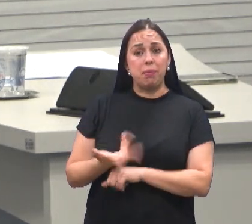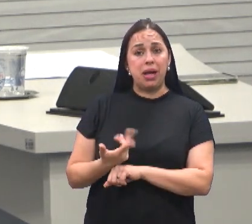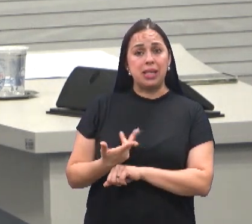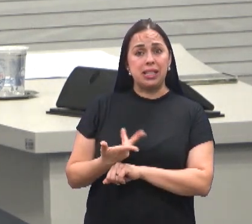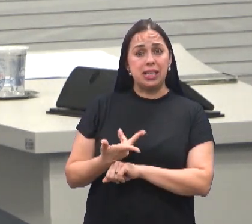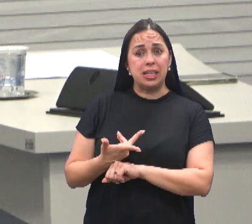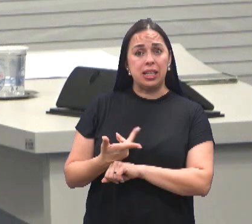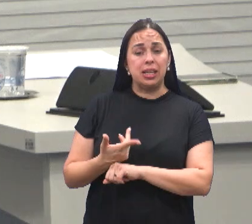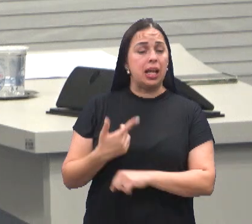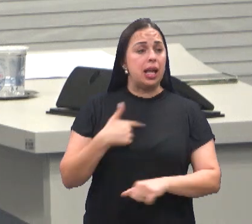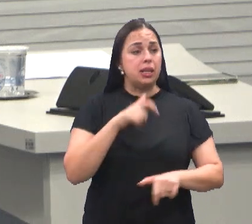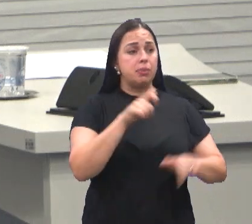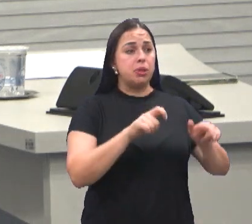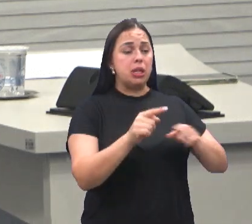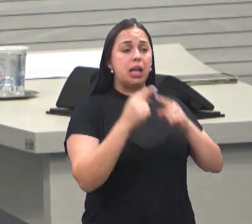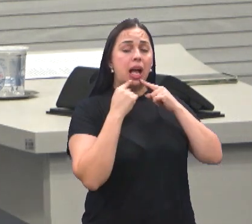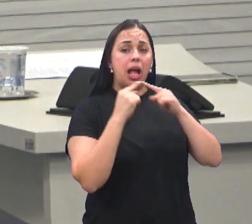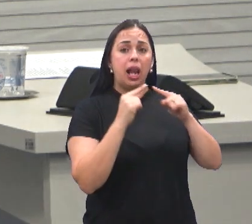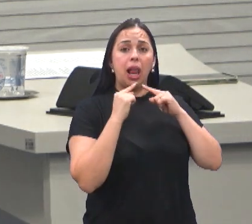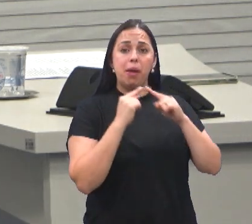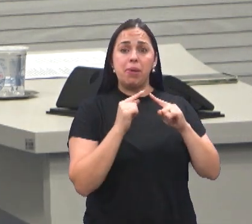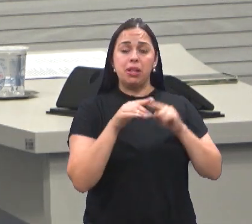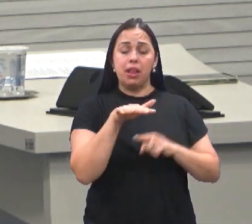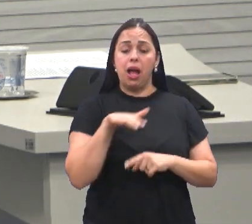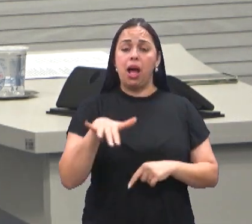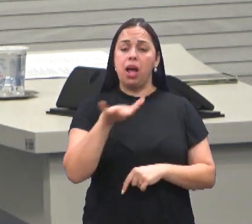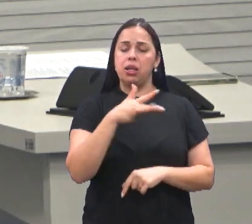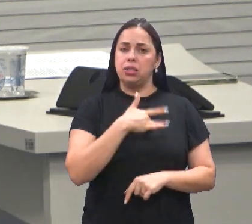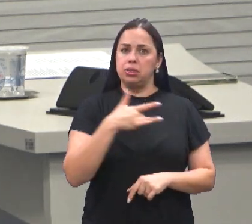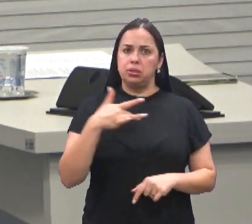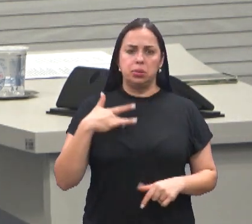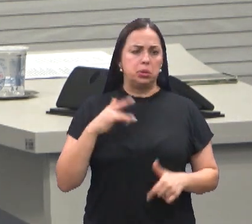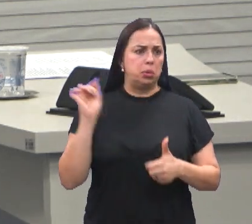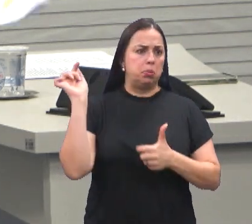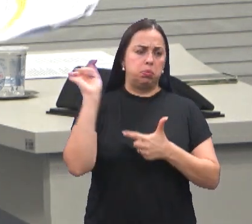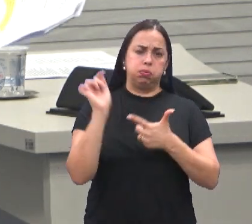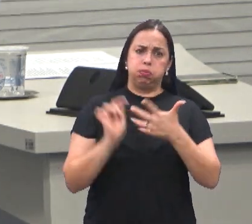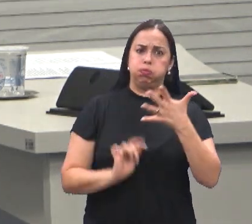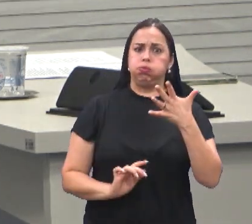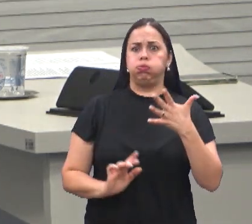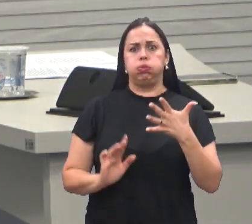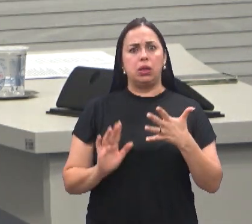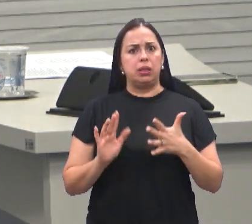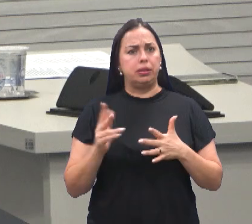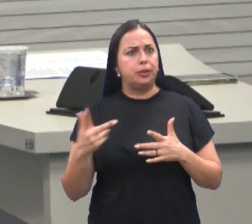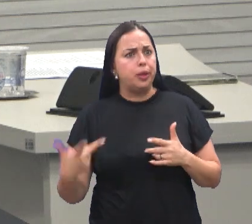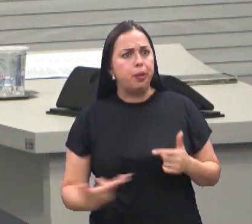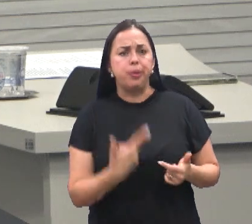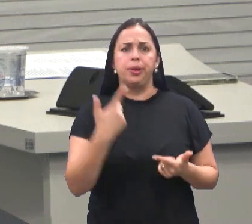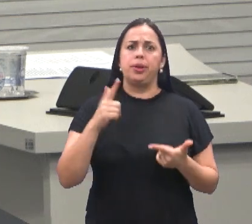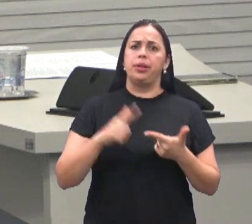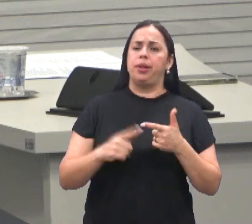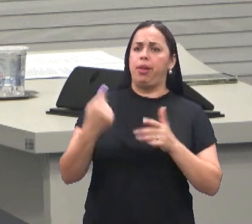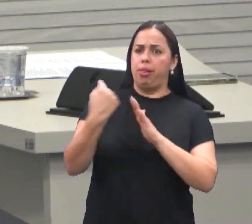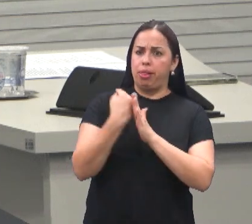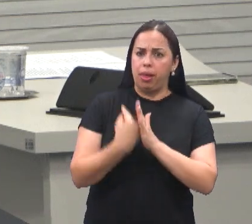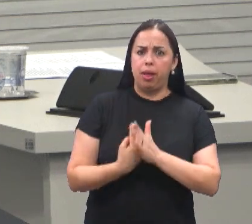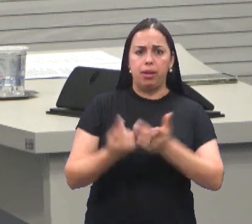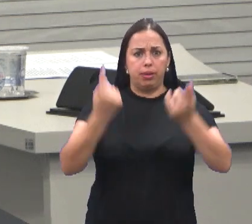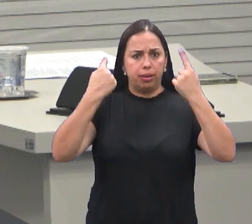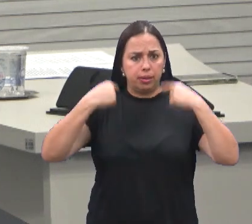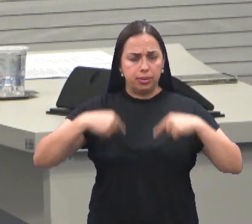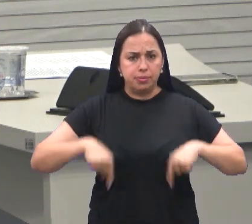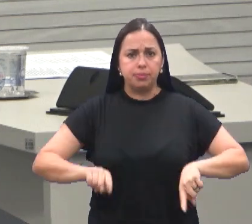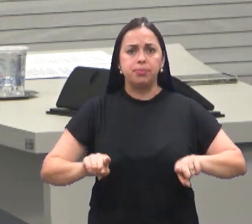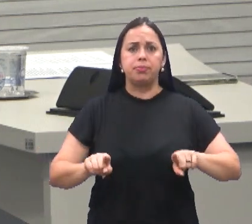muitas reclamações referentes à saúde de vários graus, né, de vários motivos, cirurgias, exames, atendimento que às